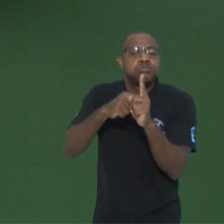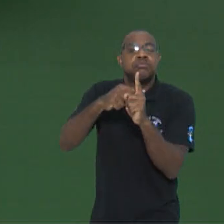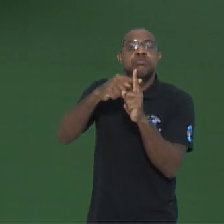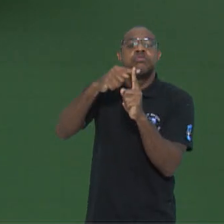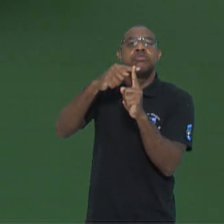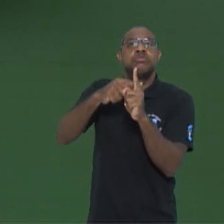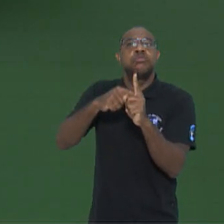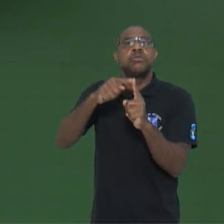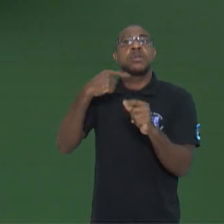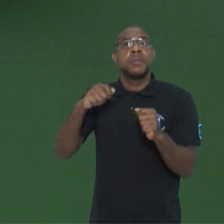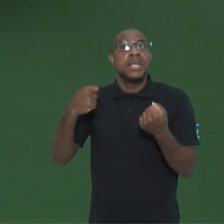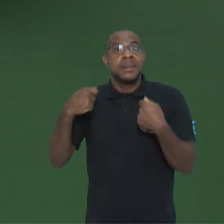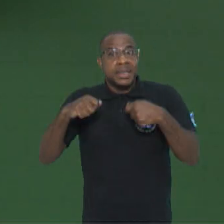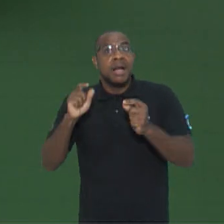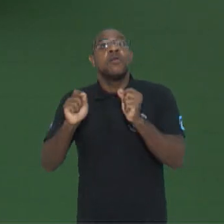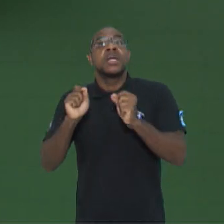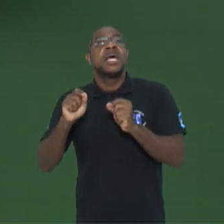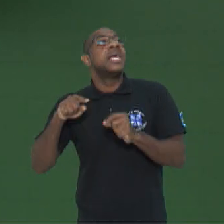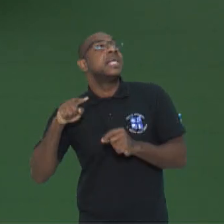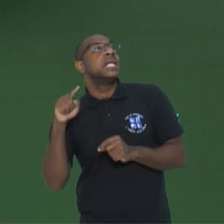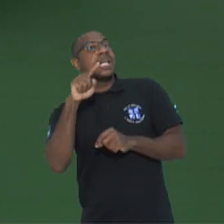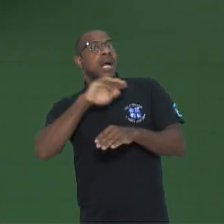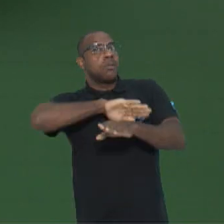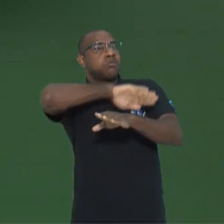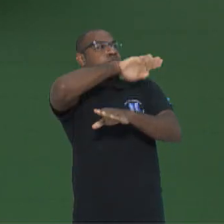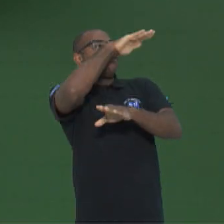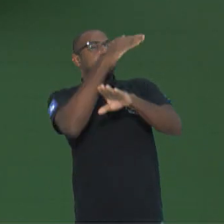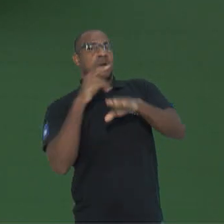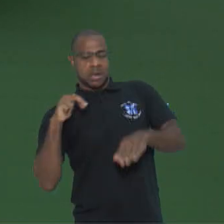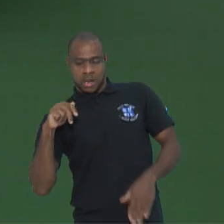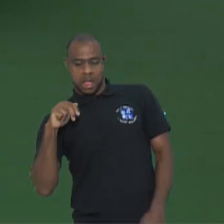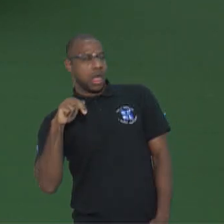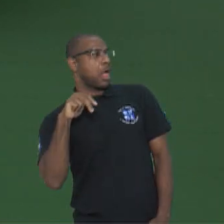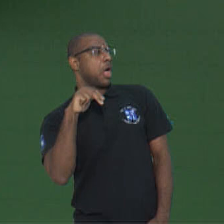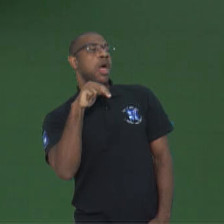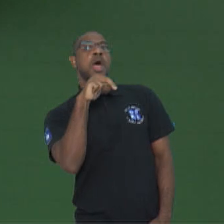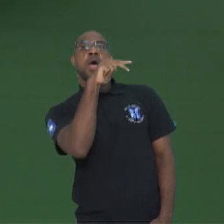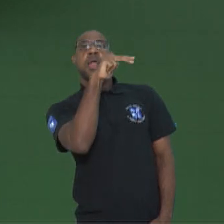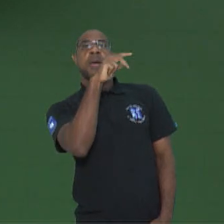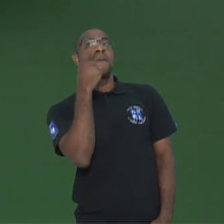que moravam na montanha, o montanhismo ele carrega